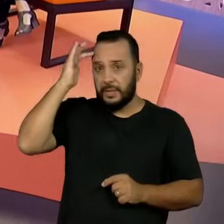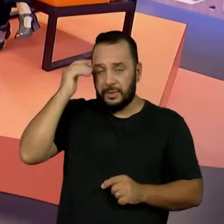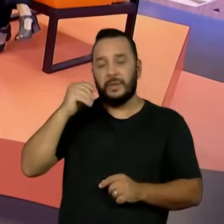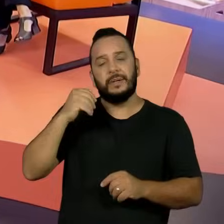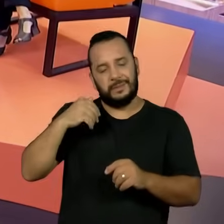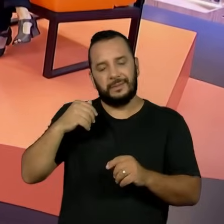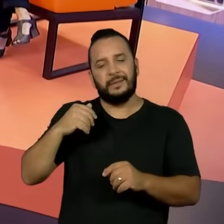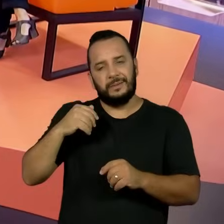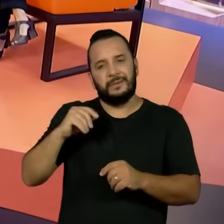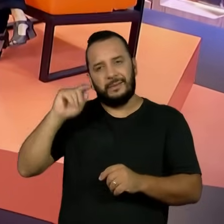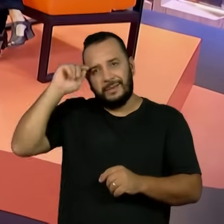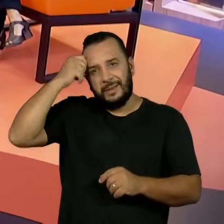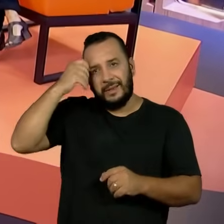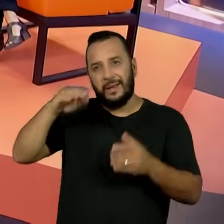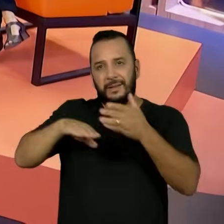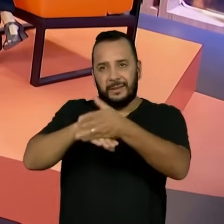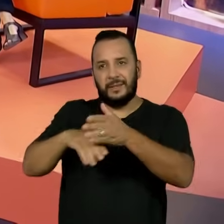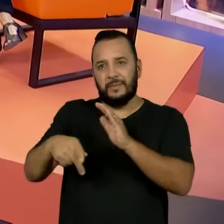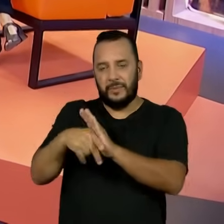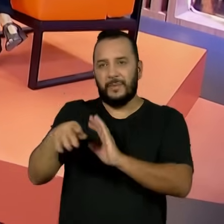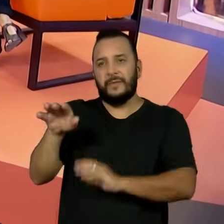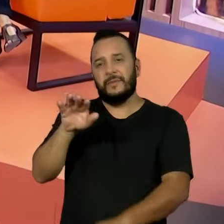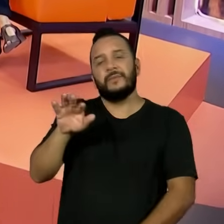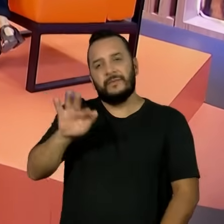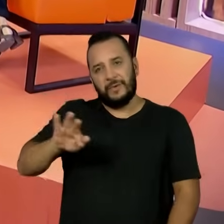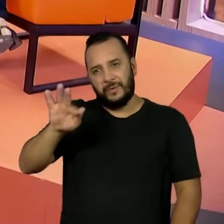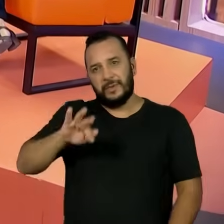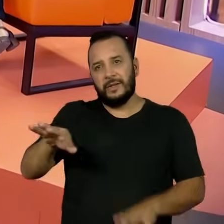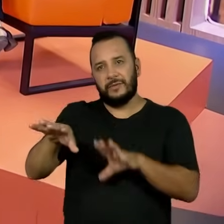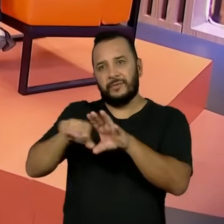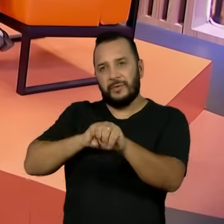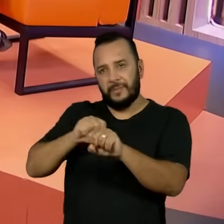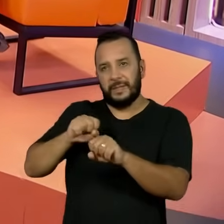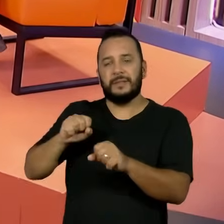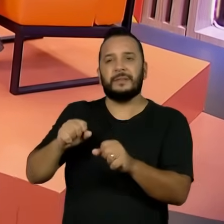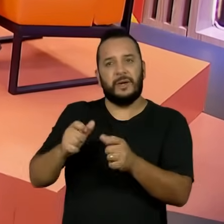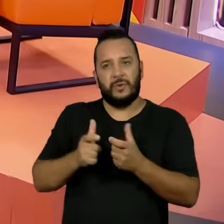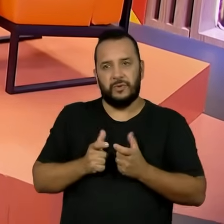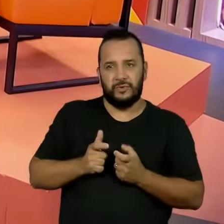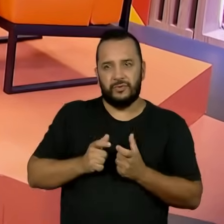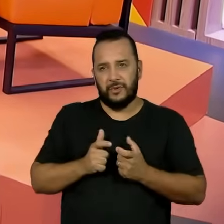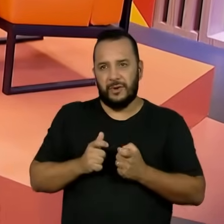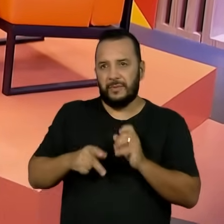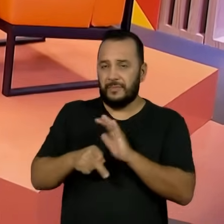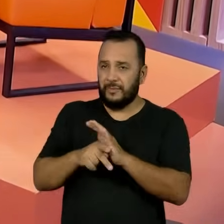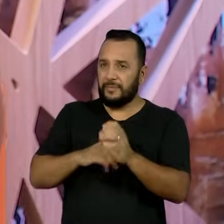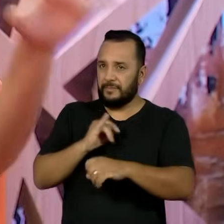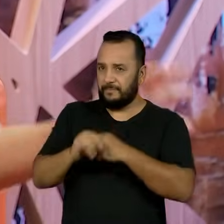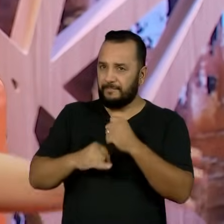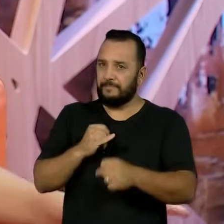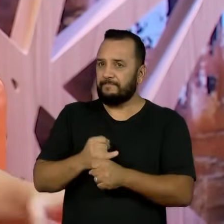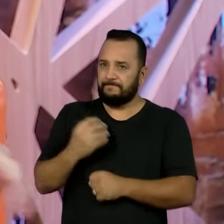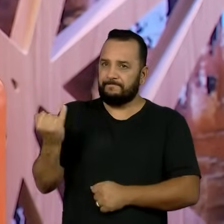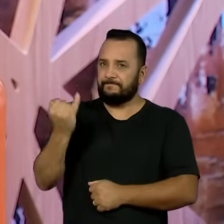nas faculdades, nas formações de jogos digitais. Então, acho que isso muda um pouco o ecossistema inteiro. Então, desde a formação